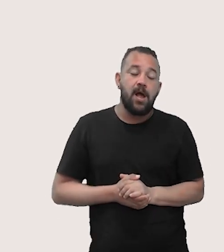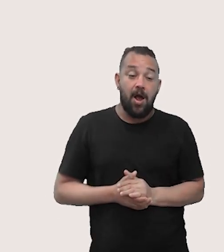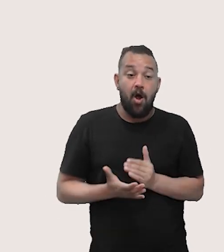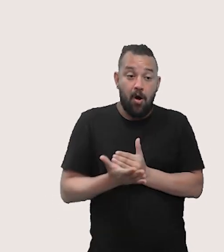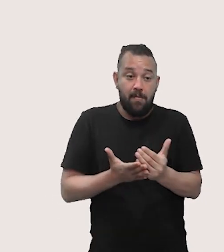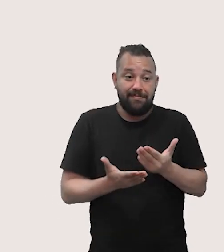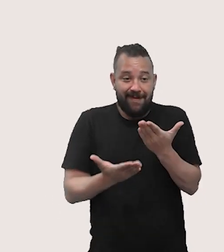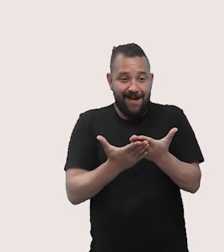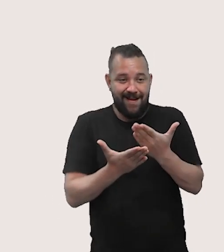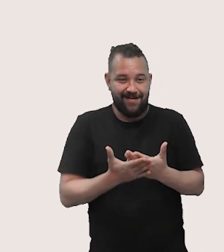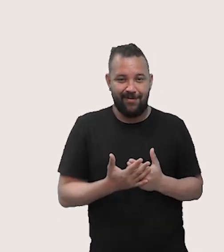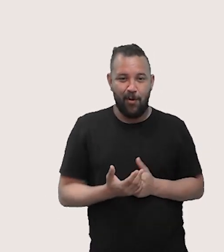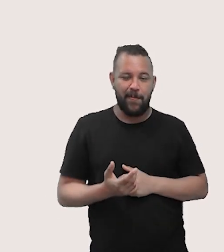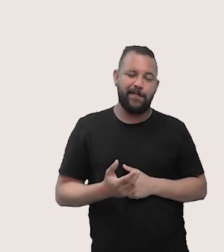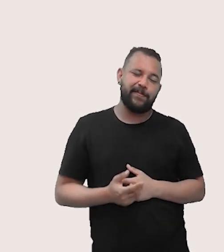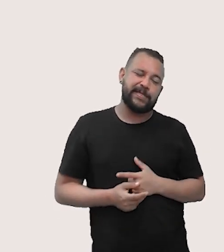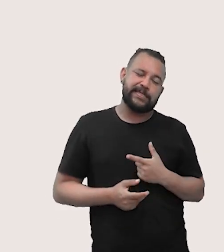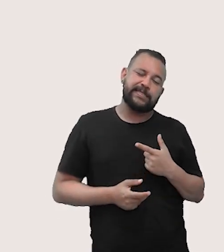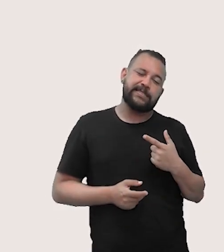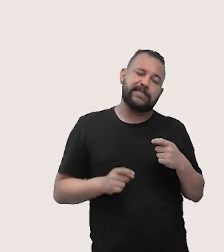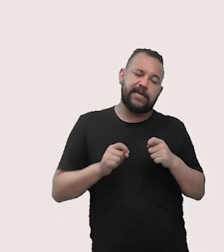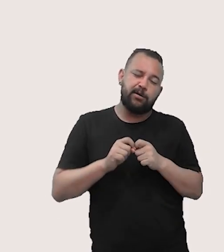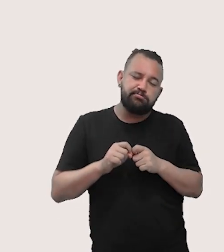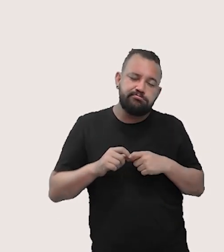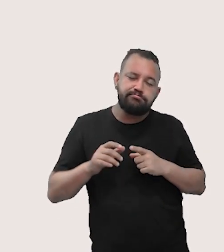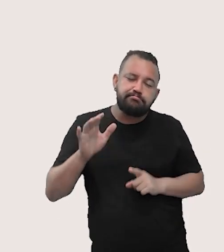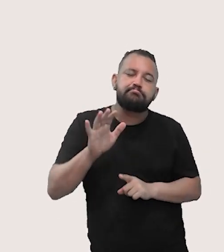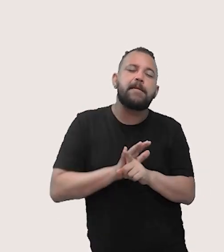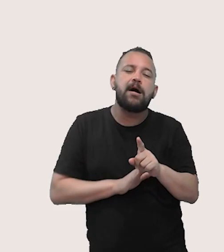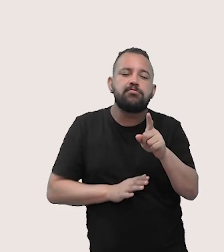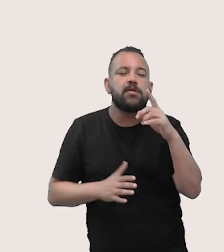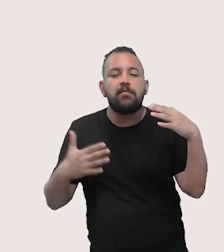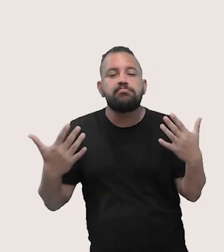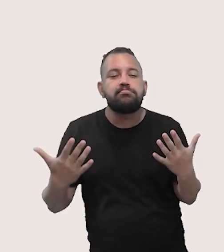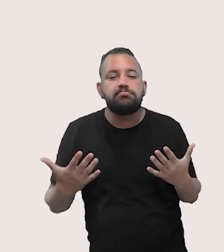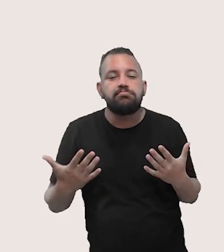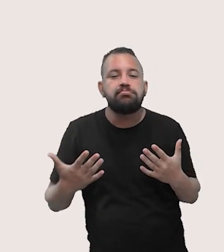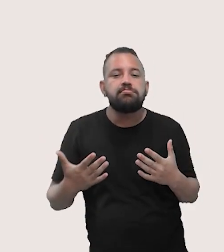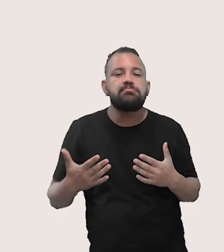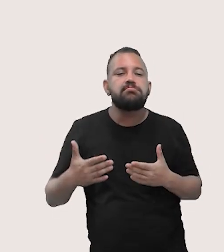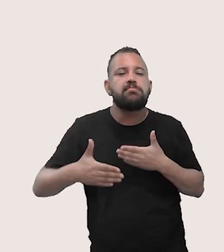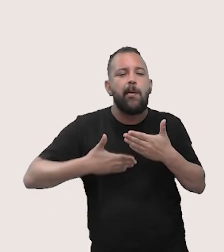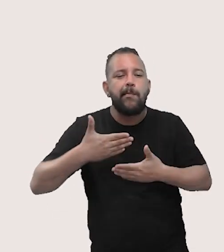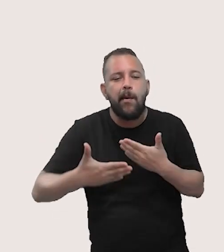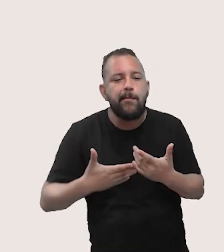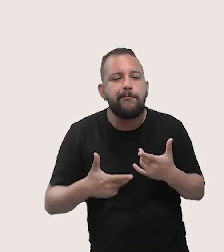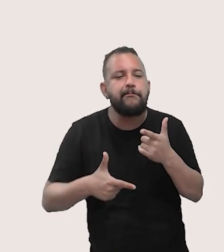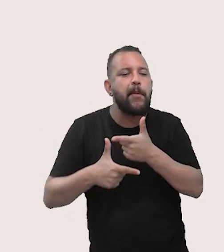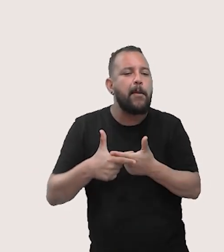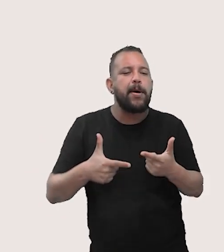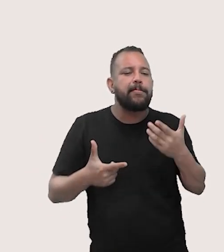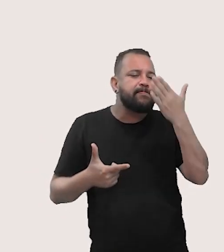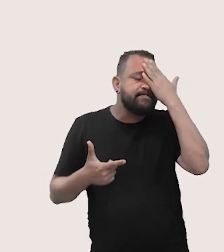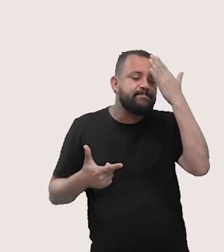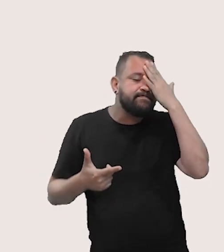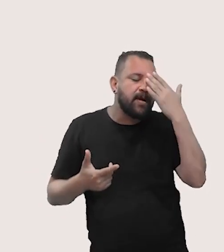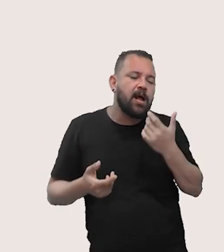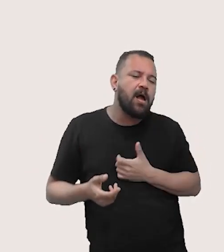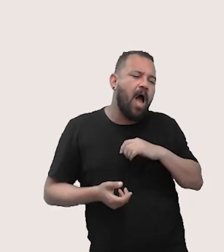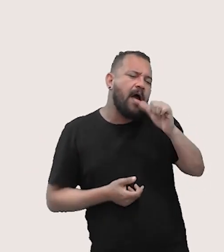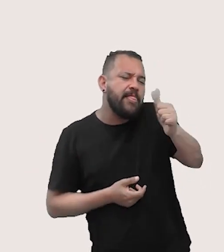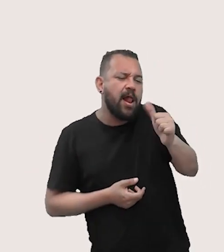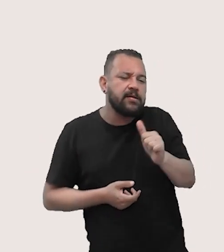quero trazer uma problematização. Digo que, através desse problema, a gente vai trazer a análise dessas